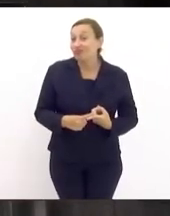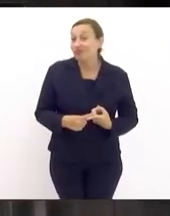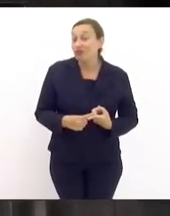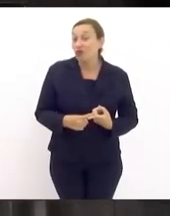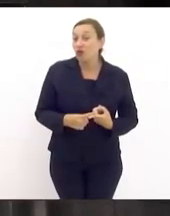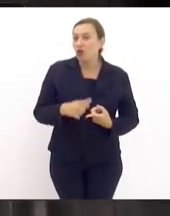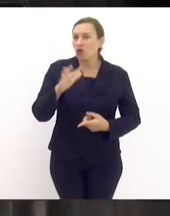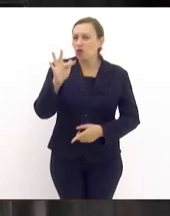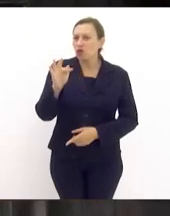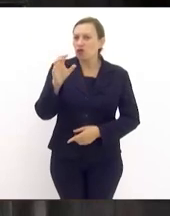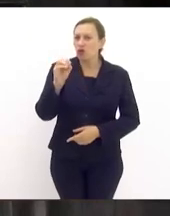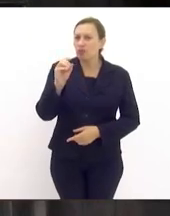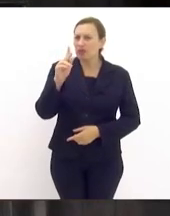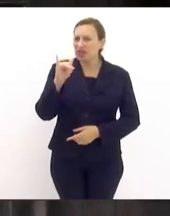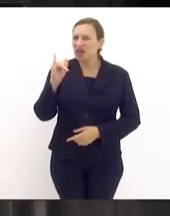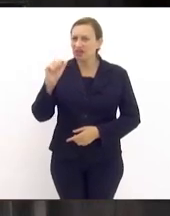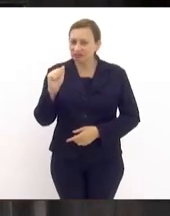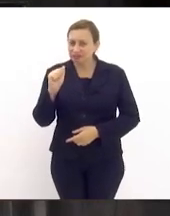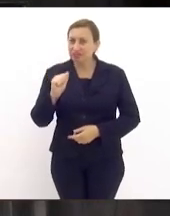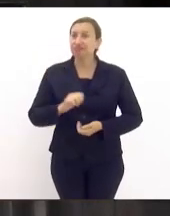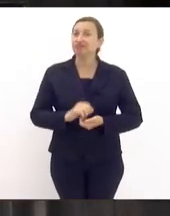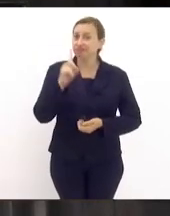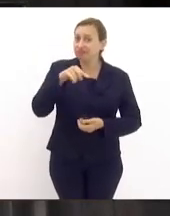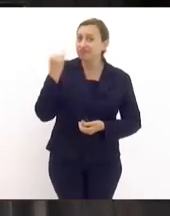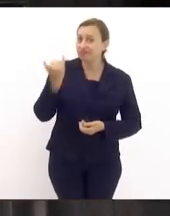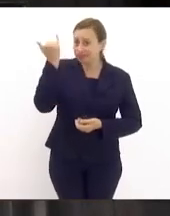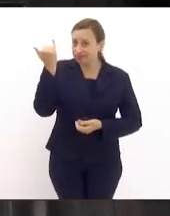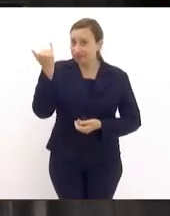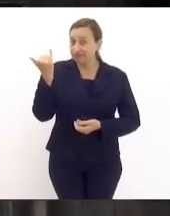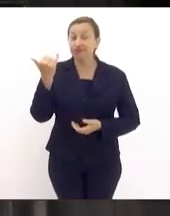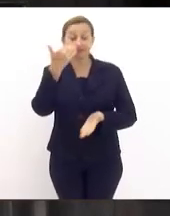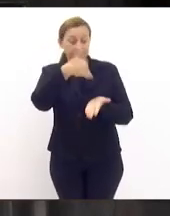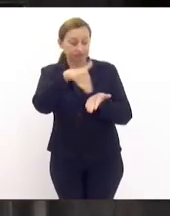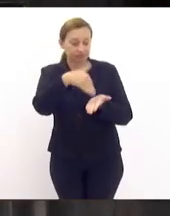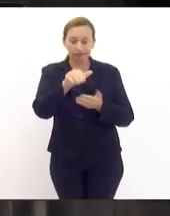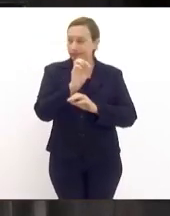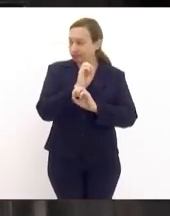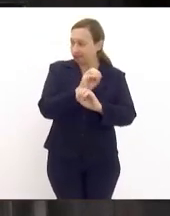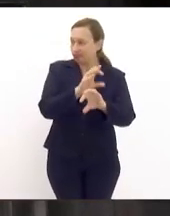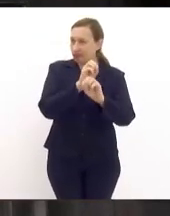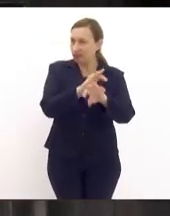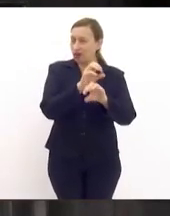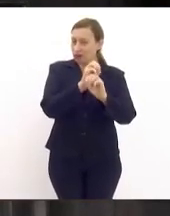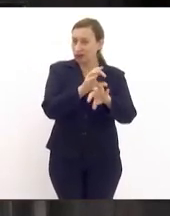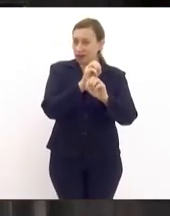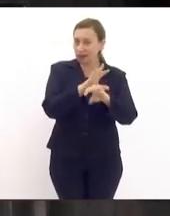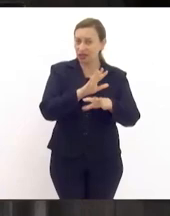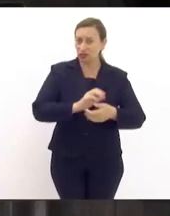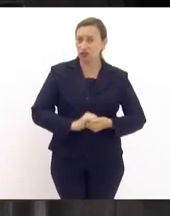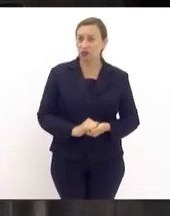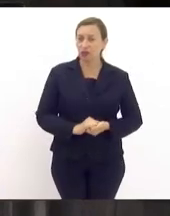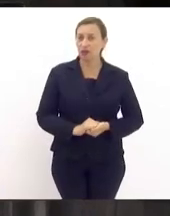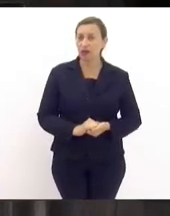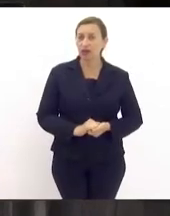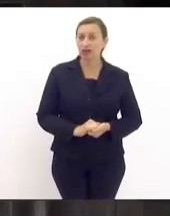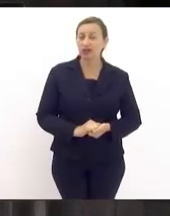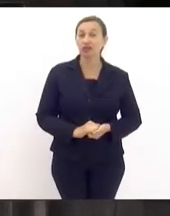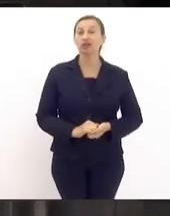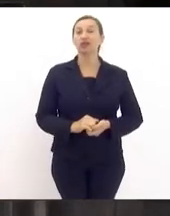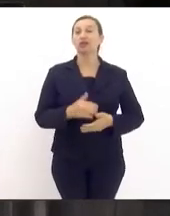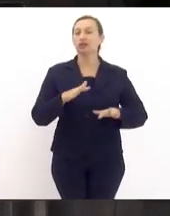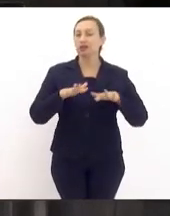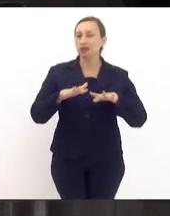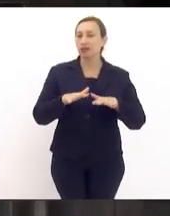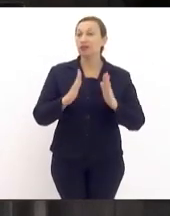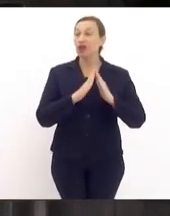fobia. Então, é muito importante que a Secretaria de Educação se concentre em mobilizar as escolas, os profissionais,